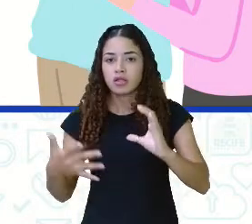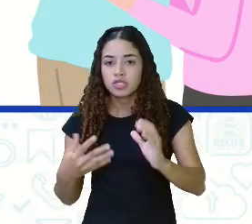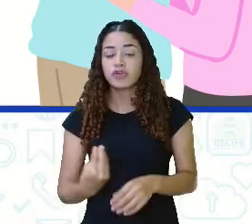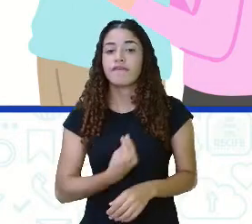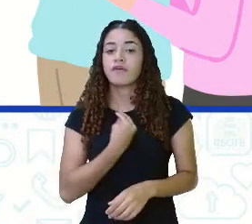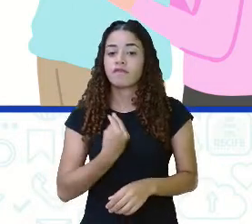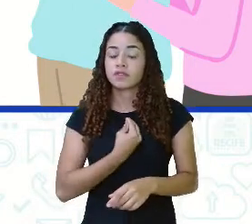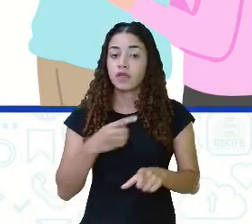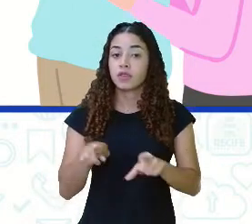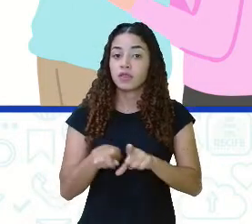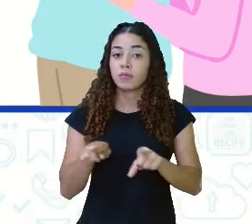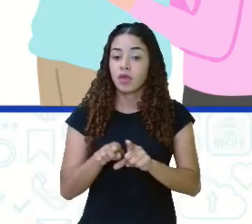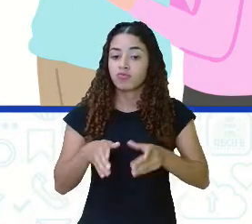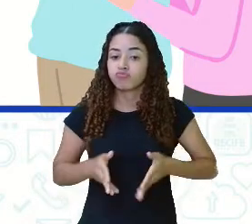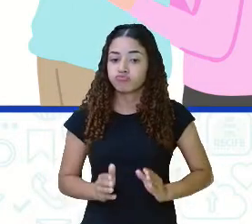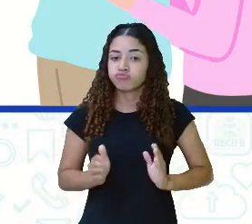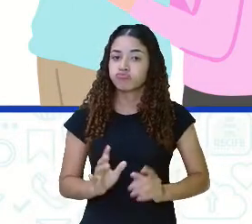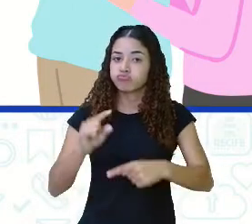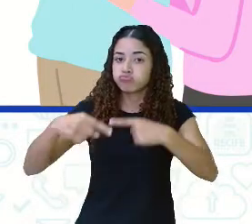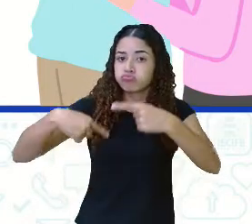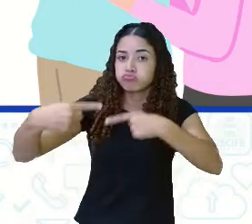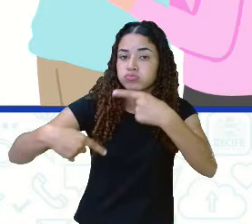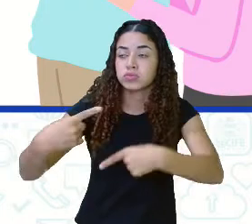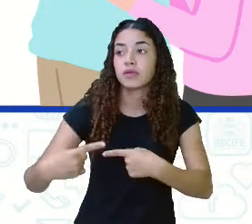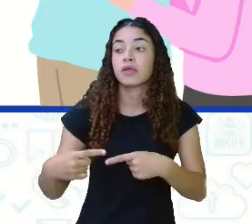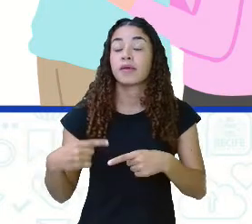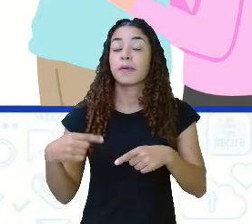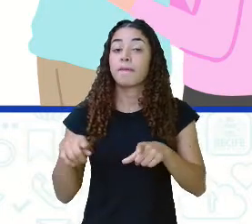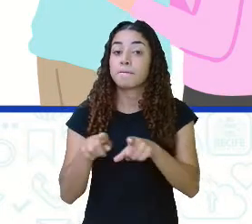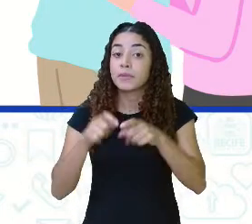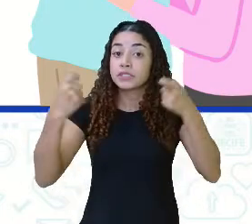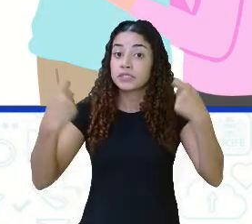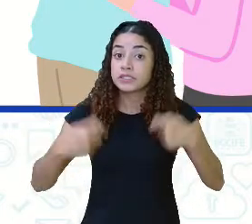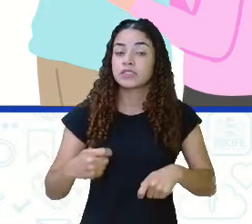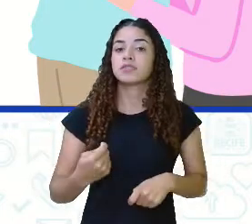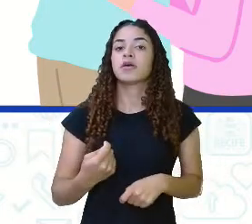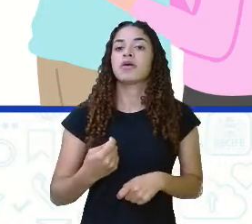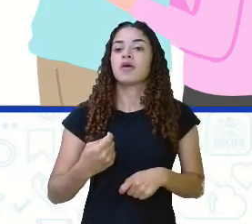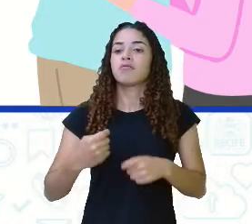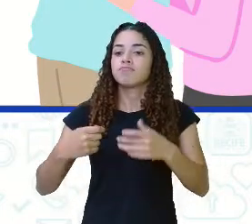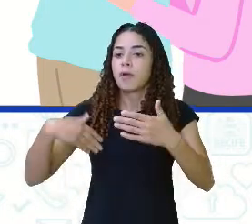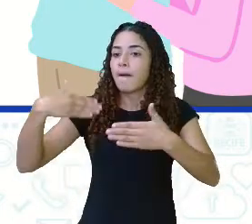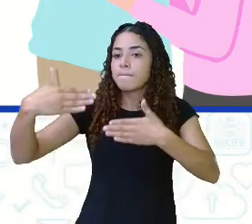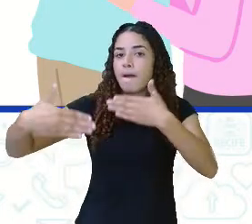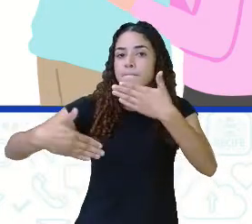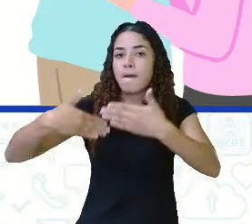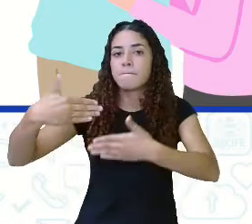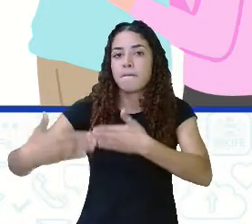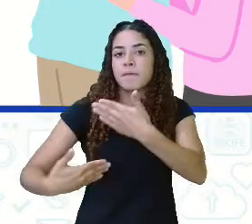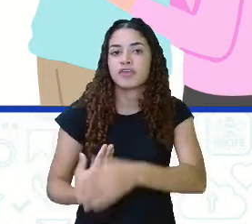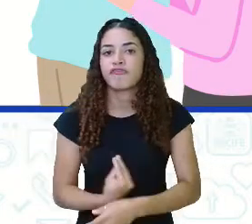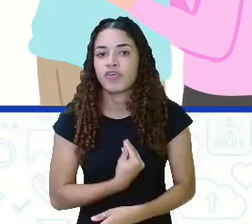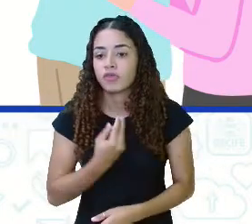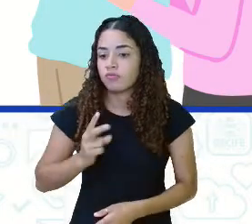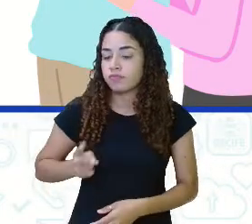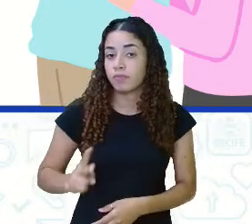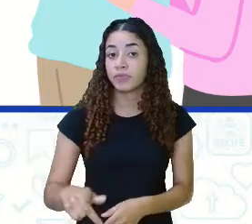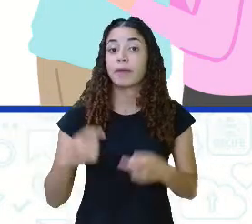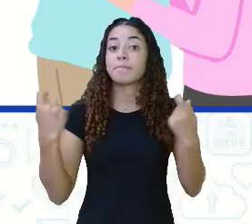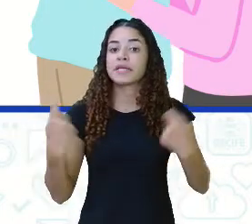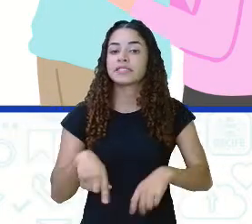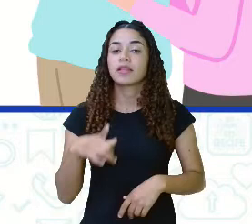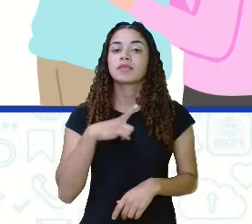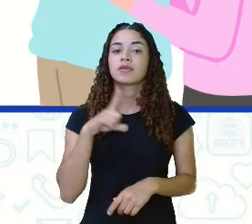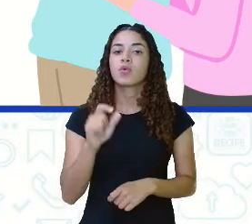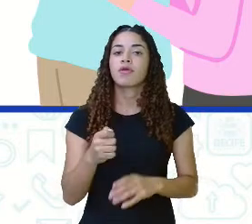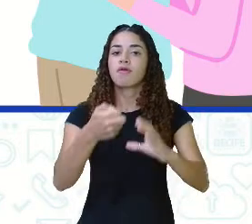e reprodução, né? Para que ele consiga sobreviver e passar a prole para frente, eles precisavam ter determinadas